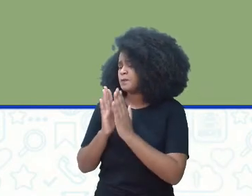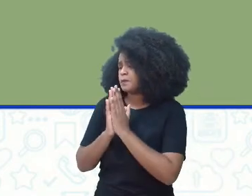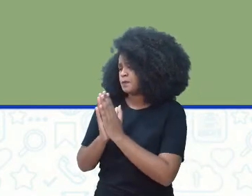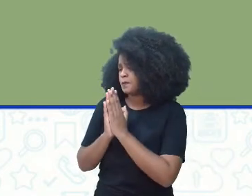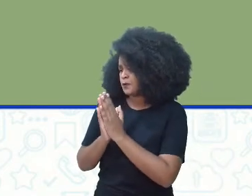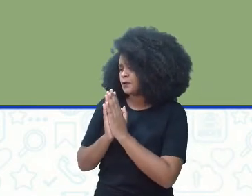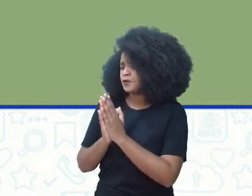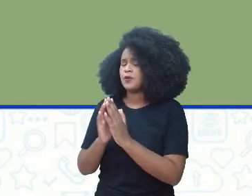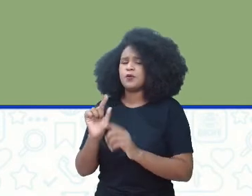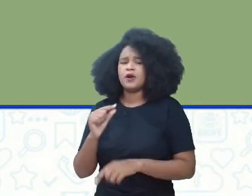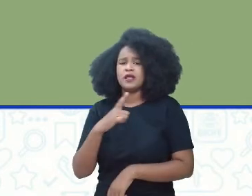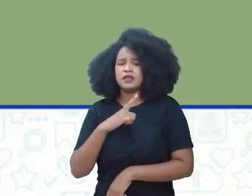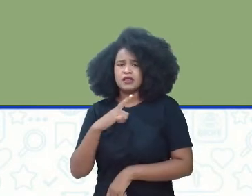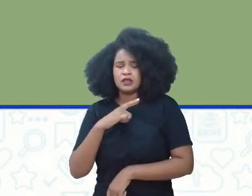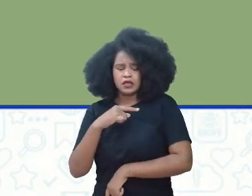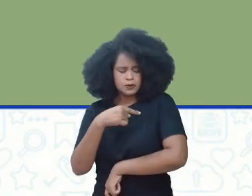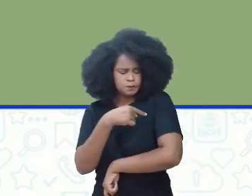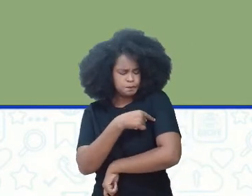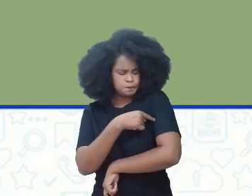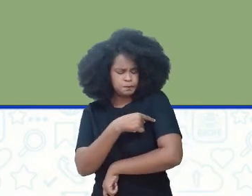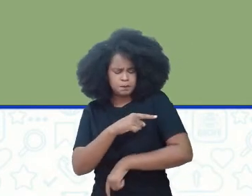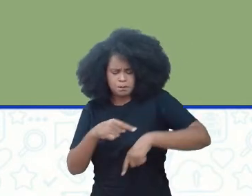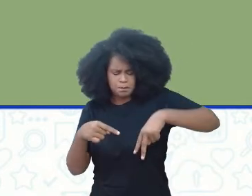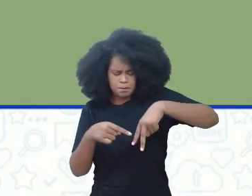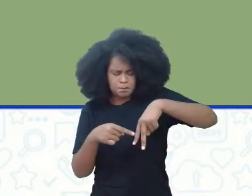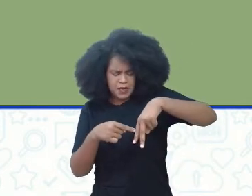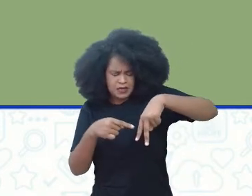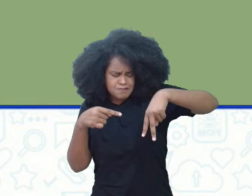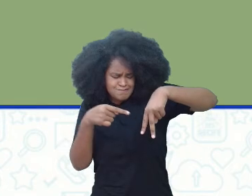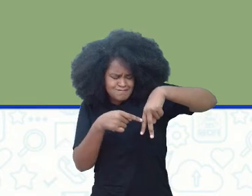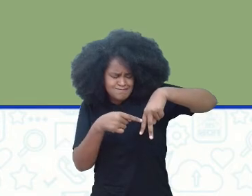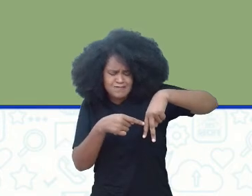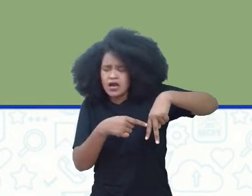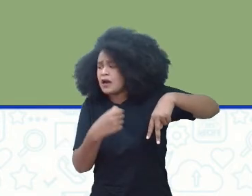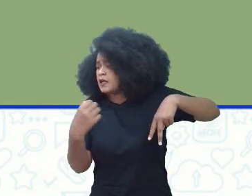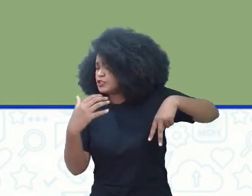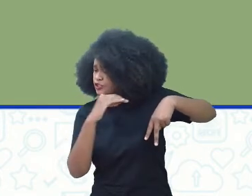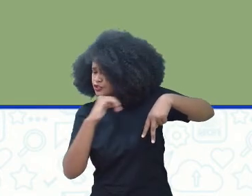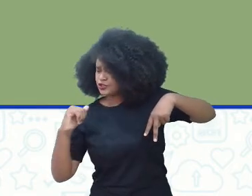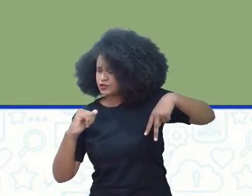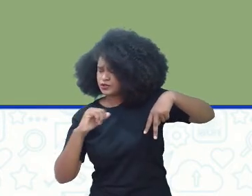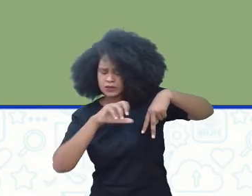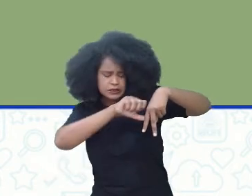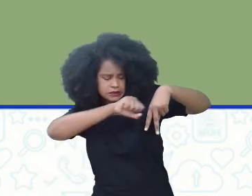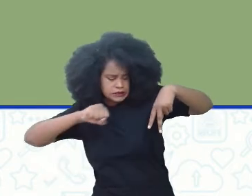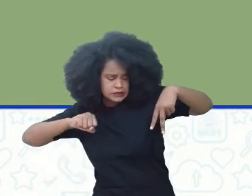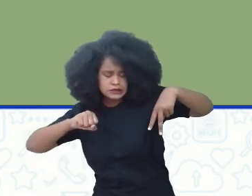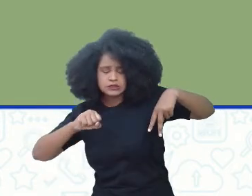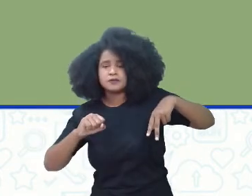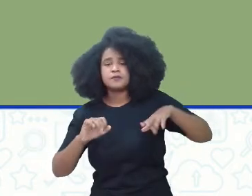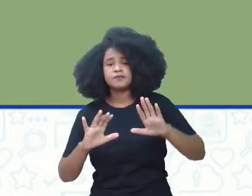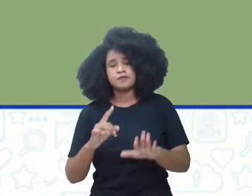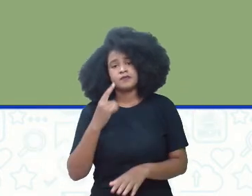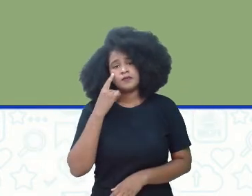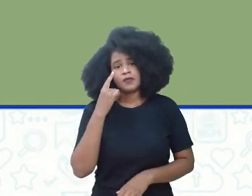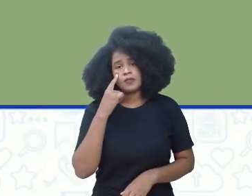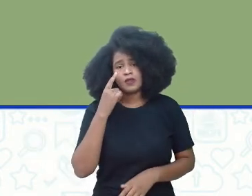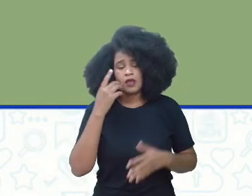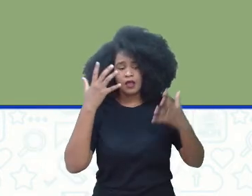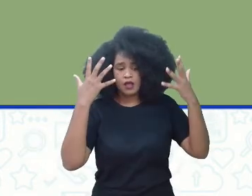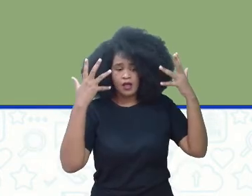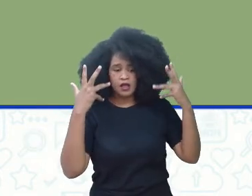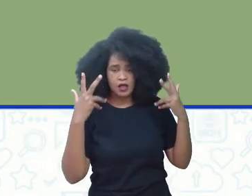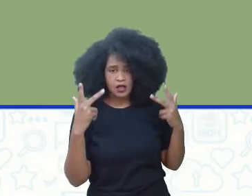perna? O leão veio acudir-lhe imediatamente, mas em vez de livrá-la do